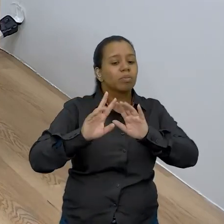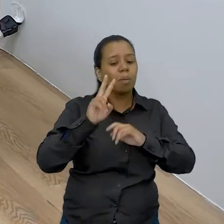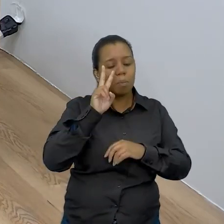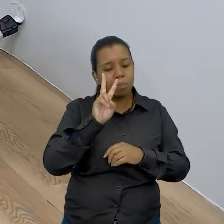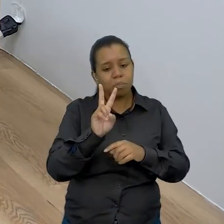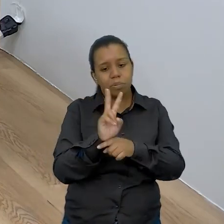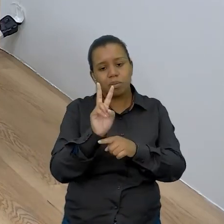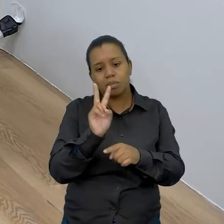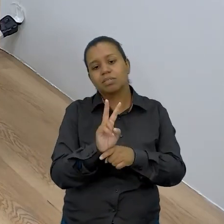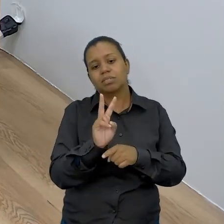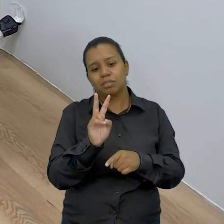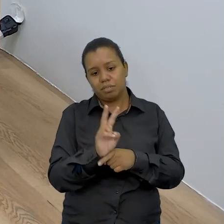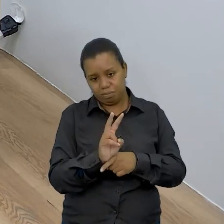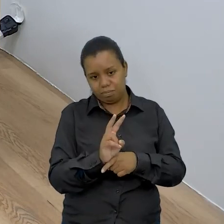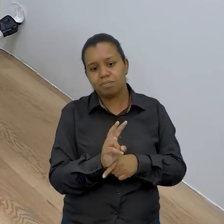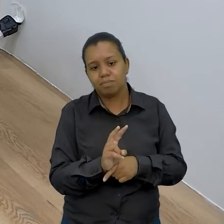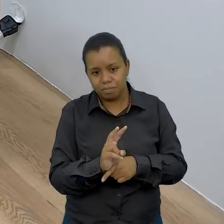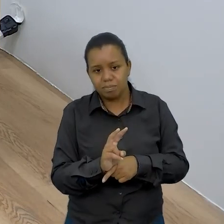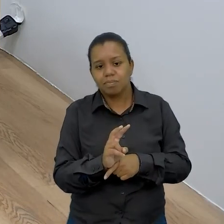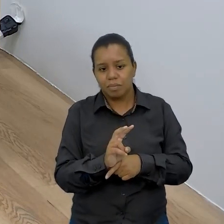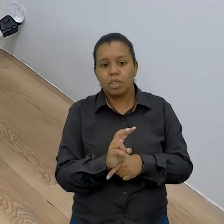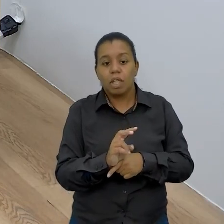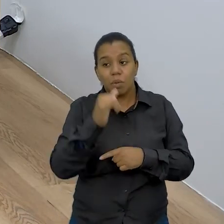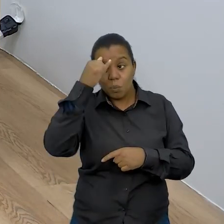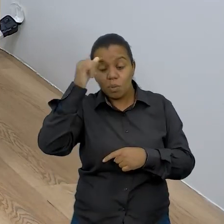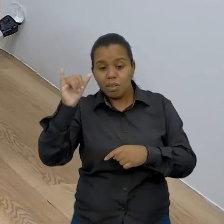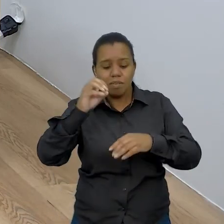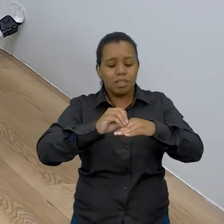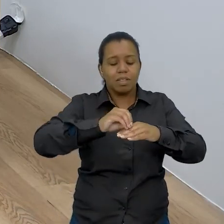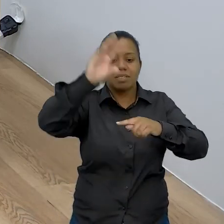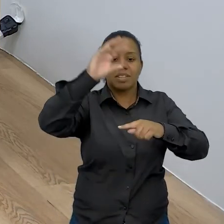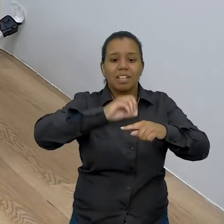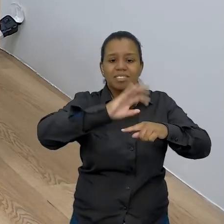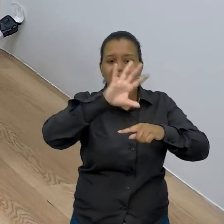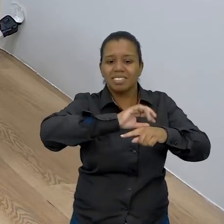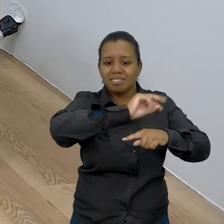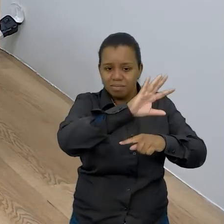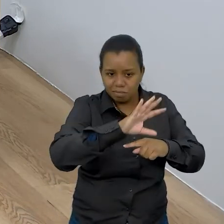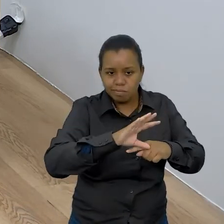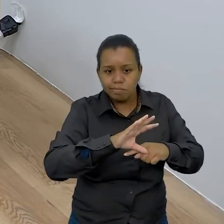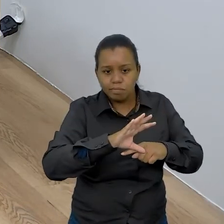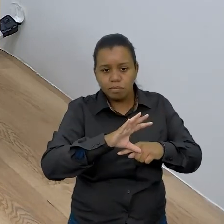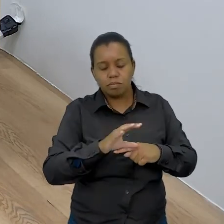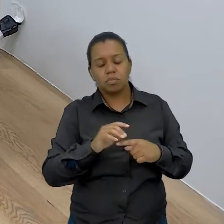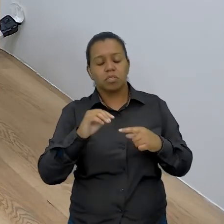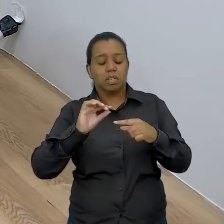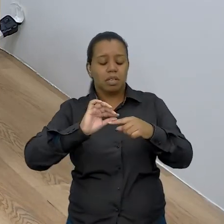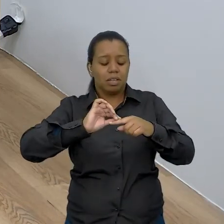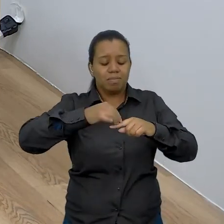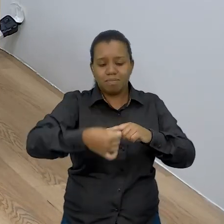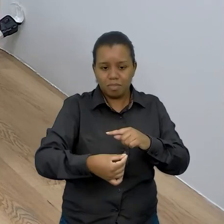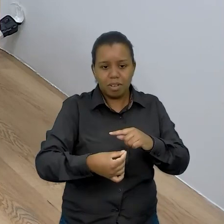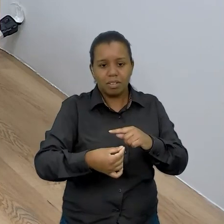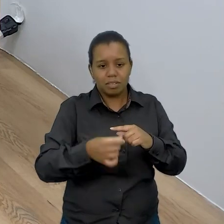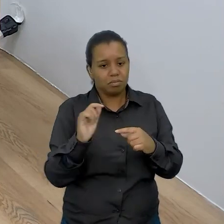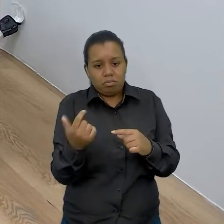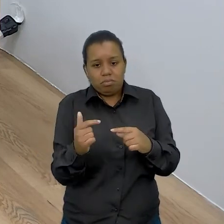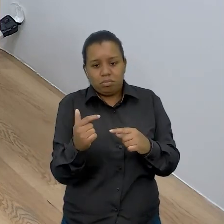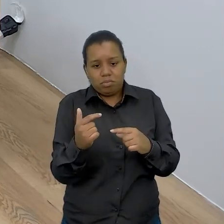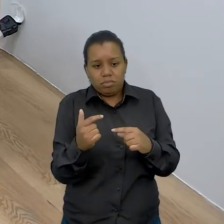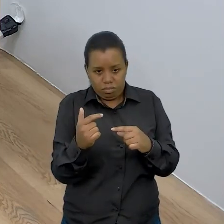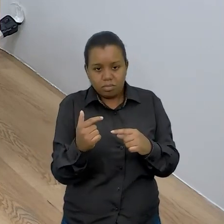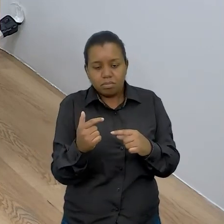a borracha evita que esses elétrons saiam, né? Se por acaso essa borracha da sua instalação tiver fissura, os elétrons podem